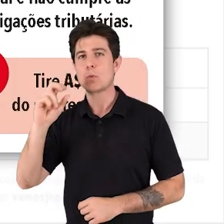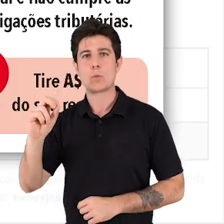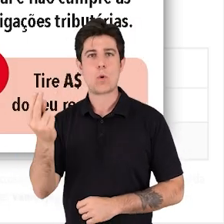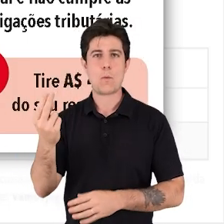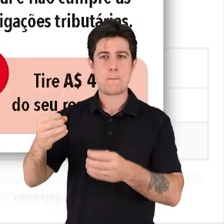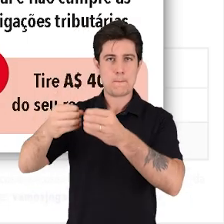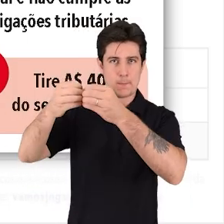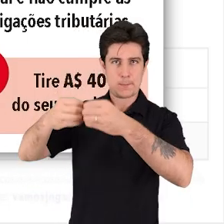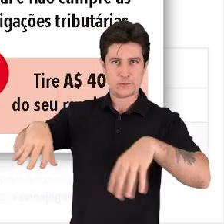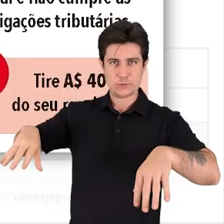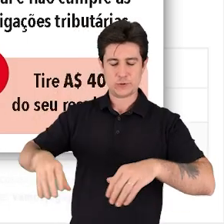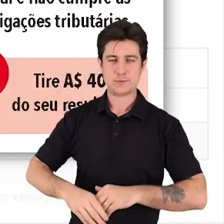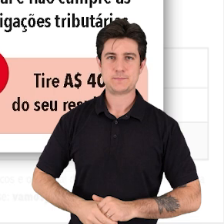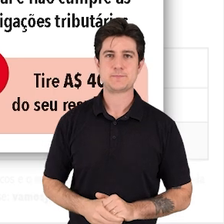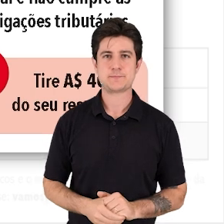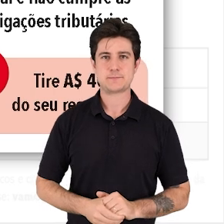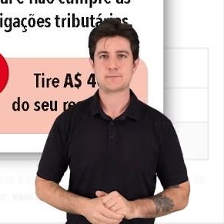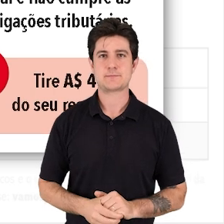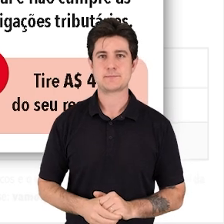prejuízo.